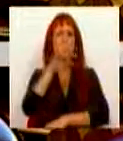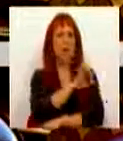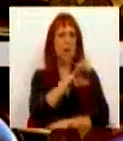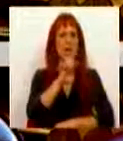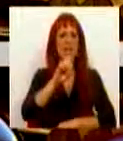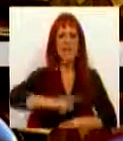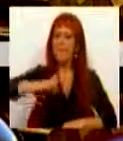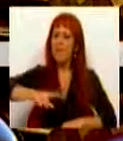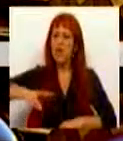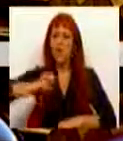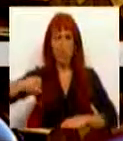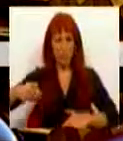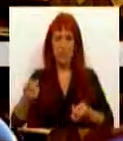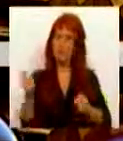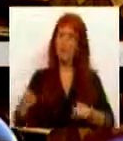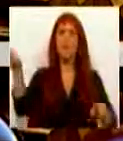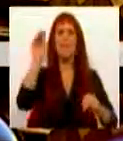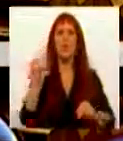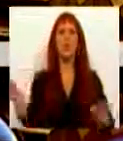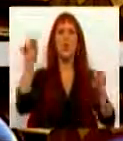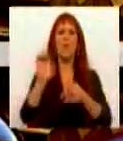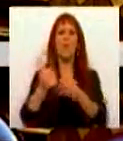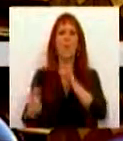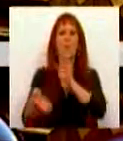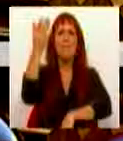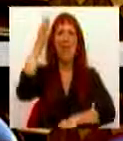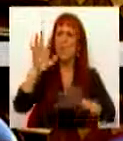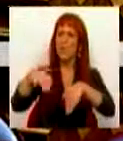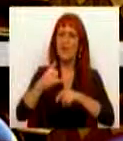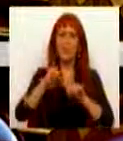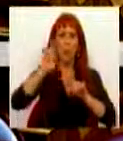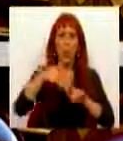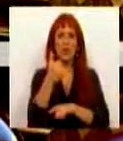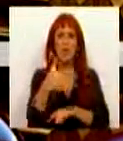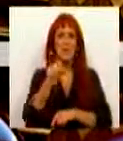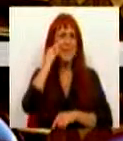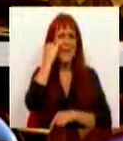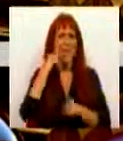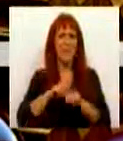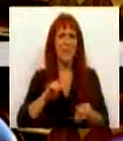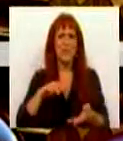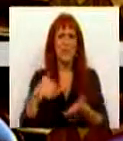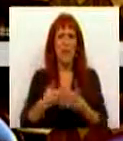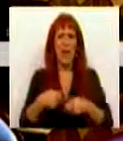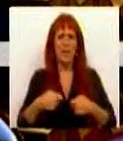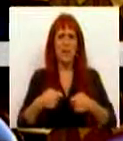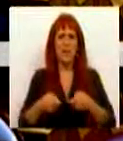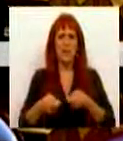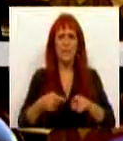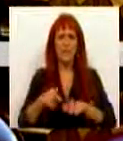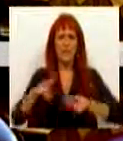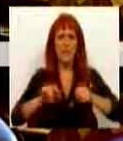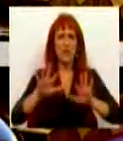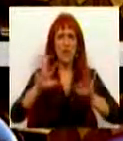800 milhões de euros, veio um novo aumento de capital no final de 2015, com graves custos para a estabilidade financeira do país.